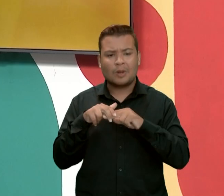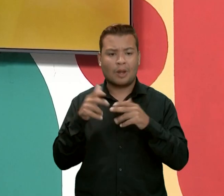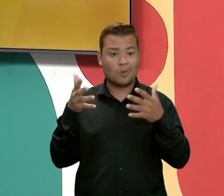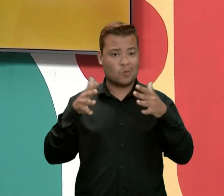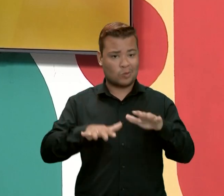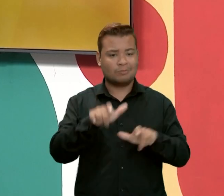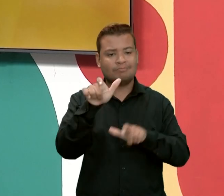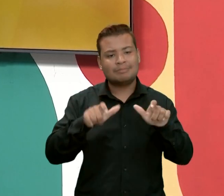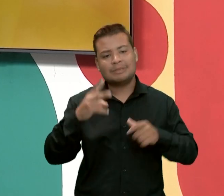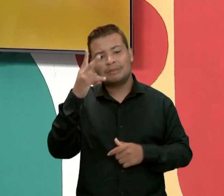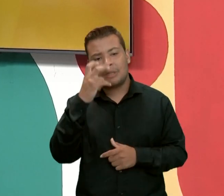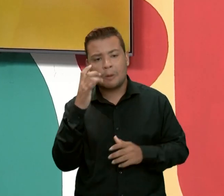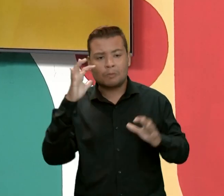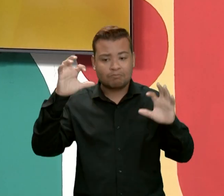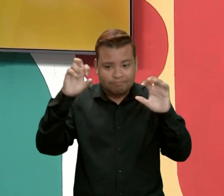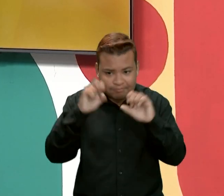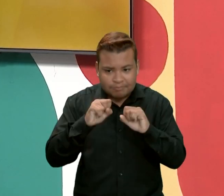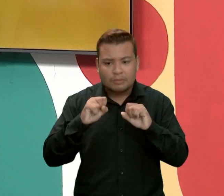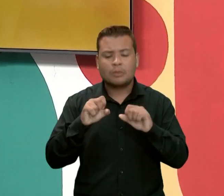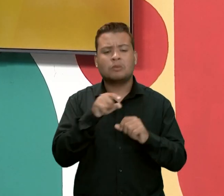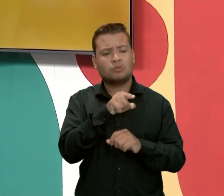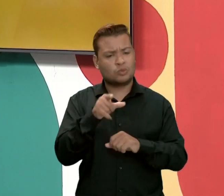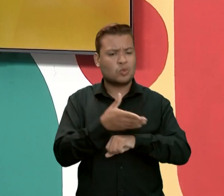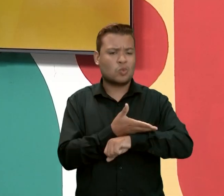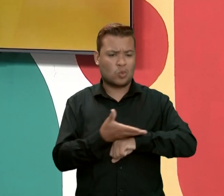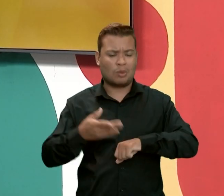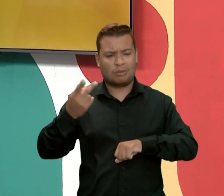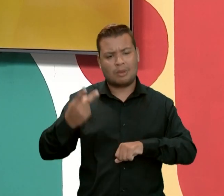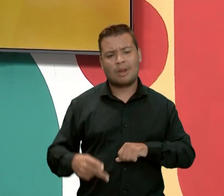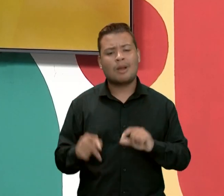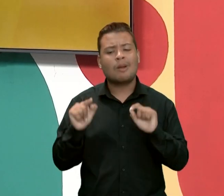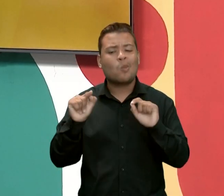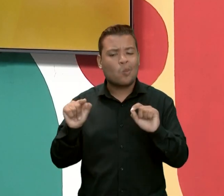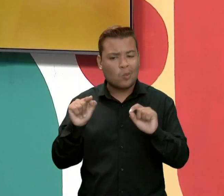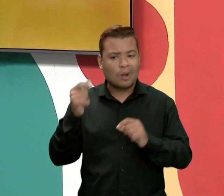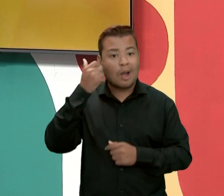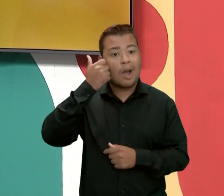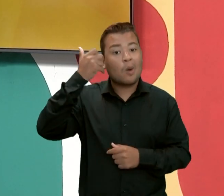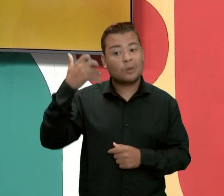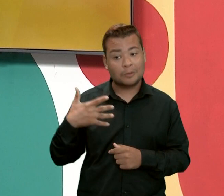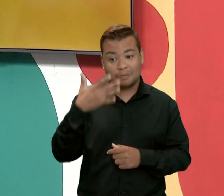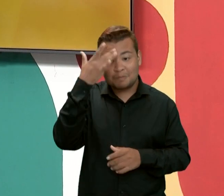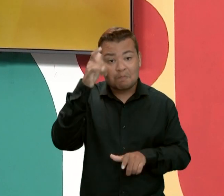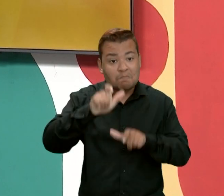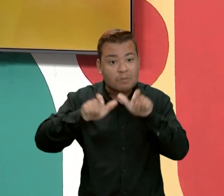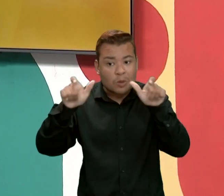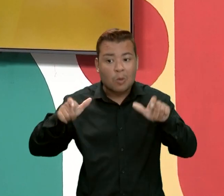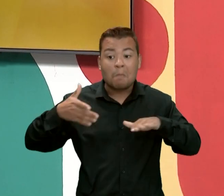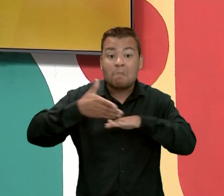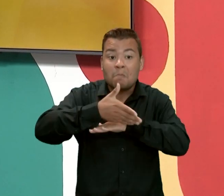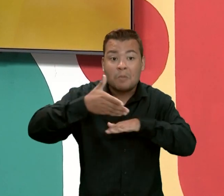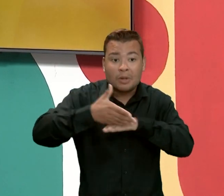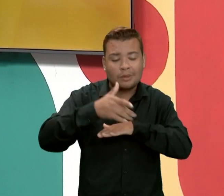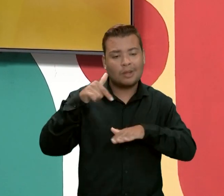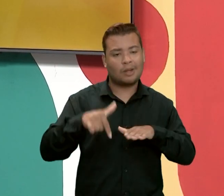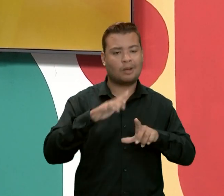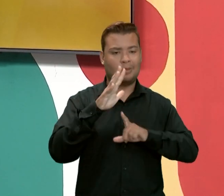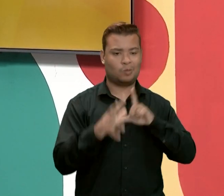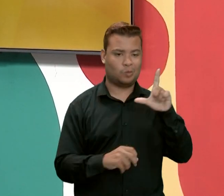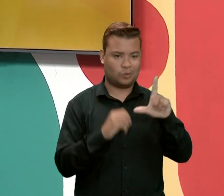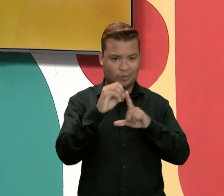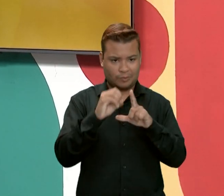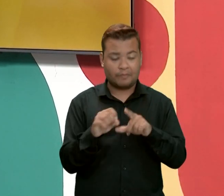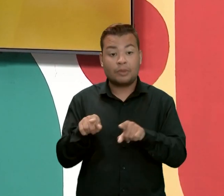público cego e de baixa visão, vocês sempre terão acesso à autodescrição de todas as pessoas que participam aqui do programa, além